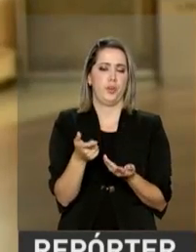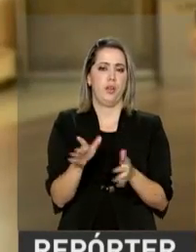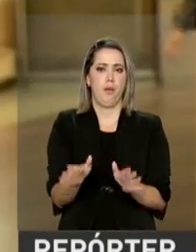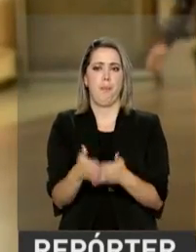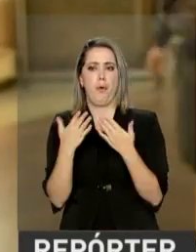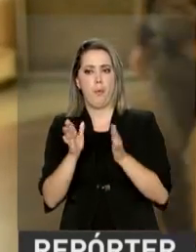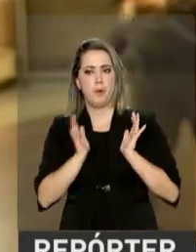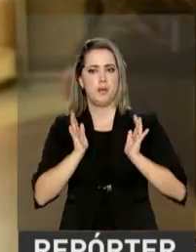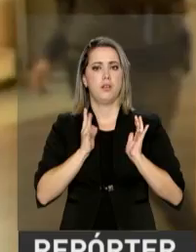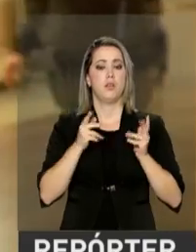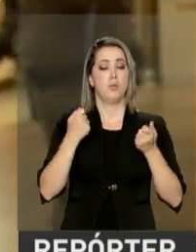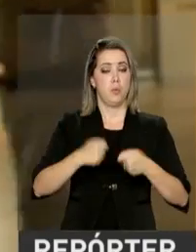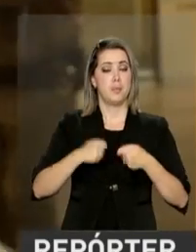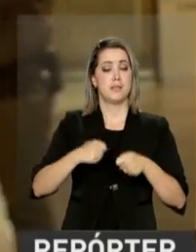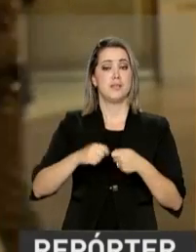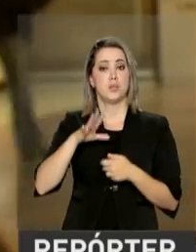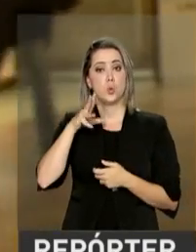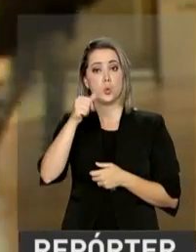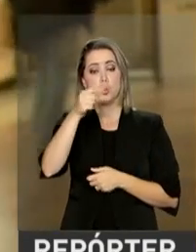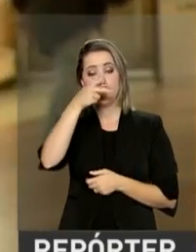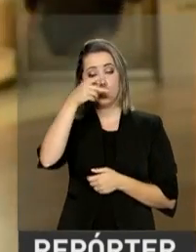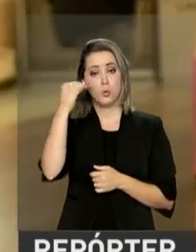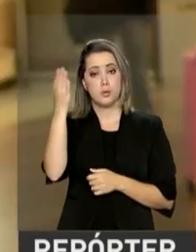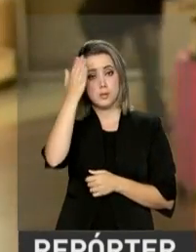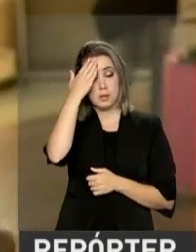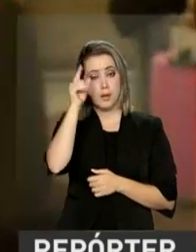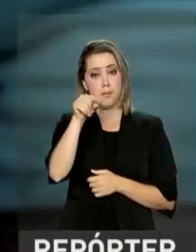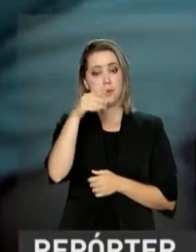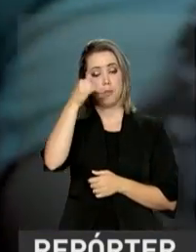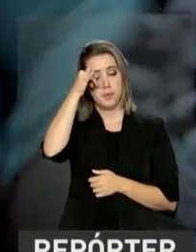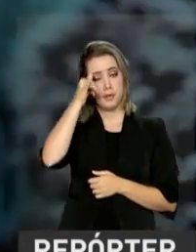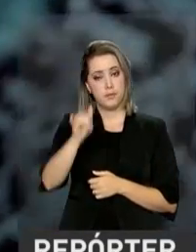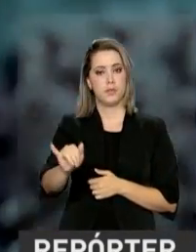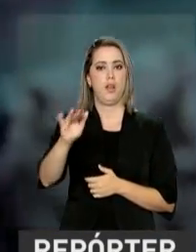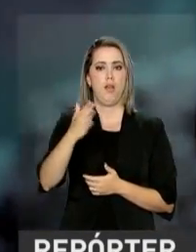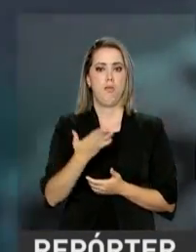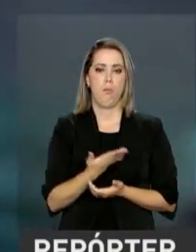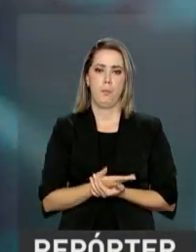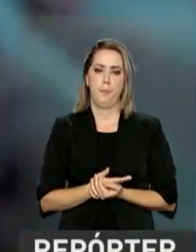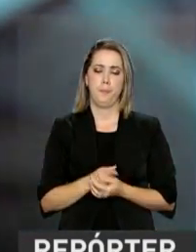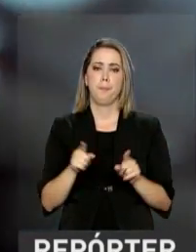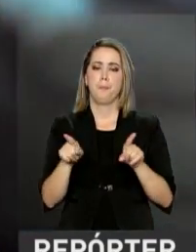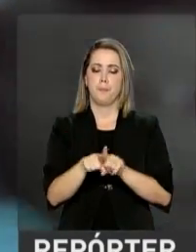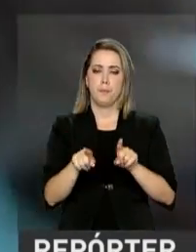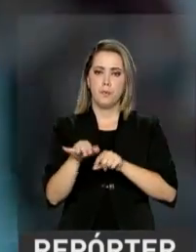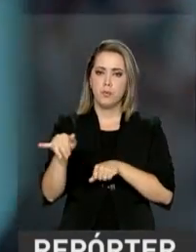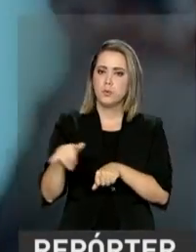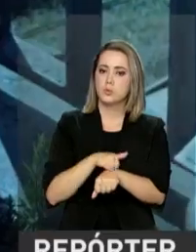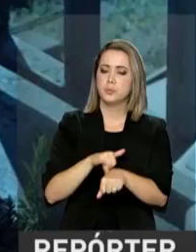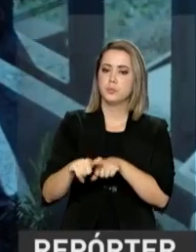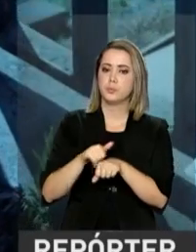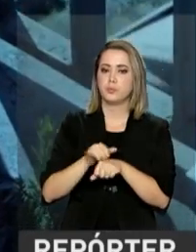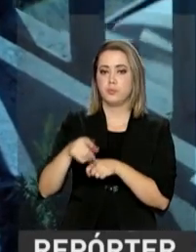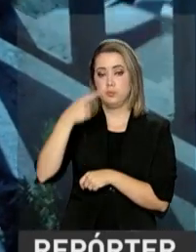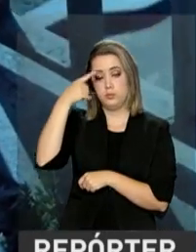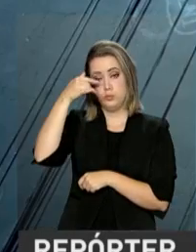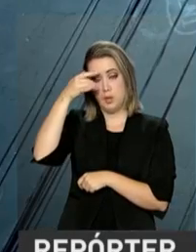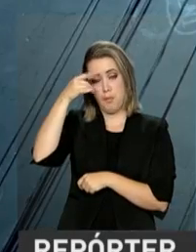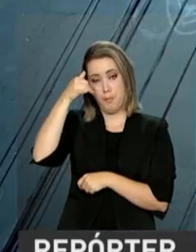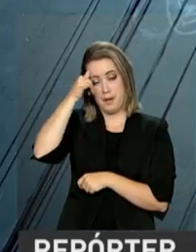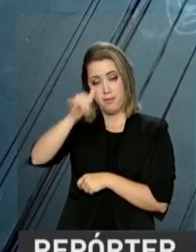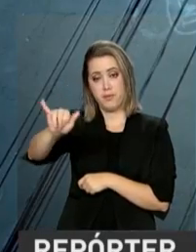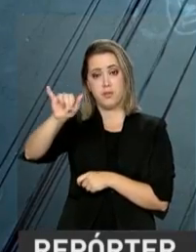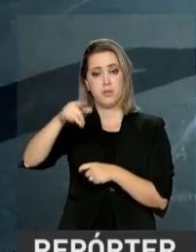esteja informada sobre a questão para fazer o combate também fazem parte da estratégia de combate à exploração sexual de